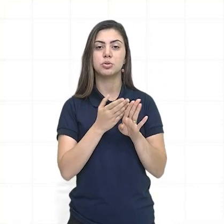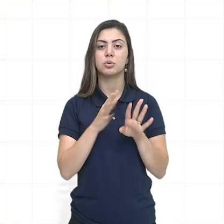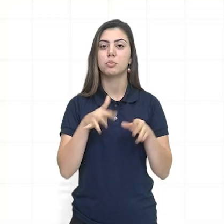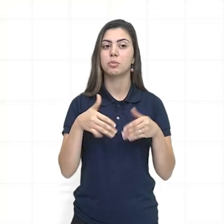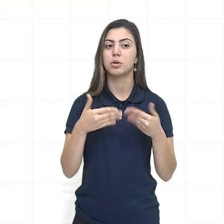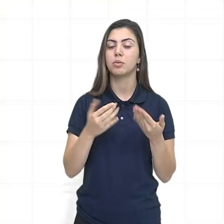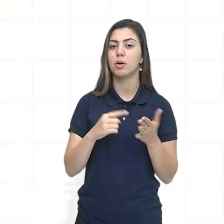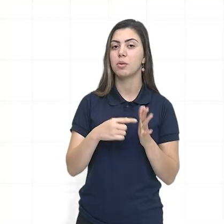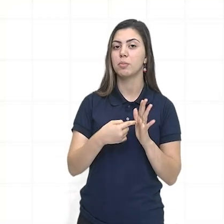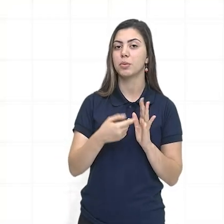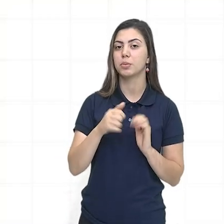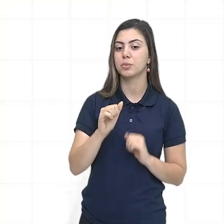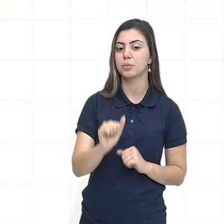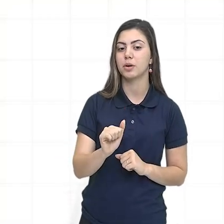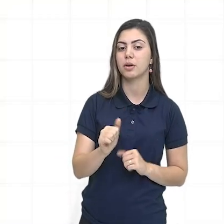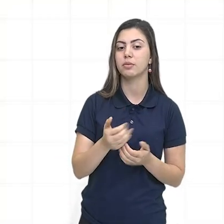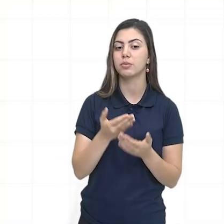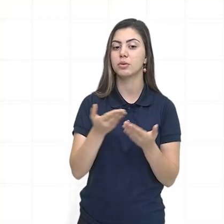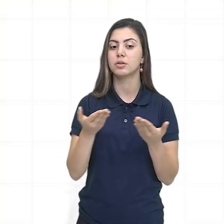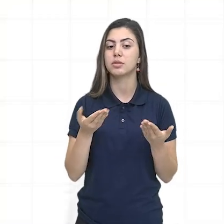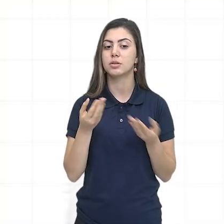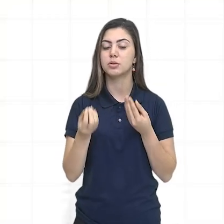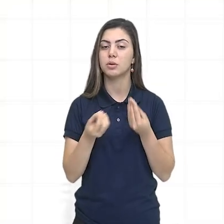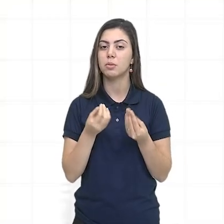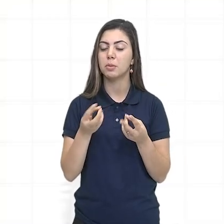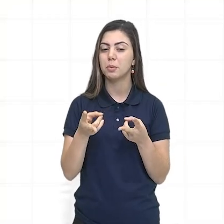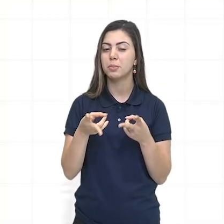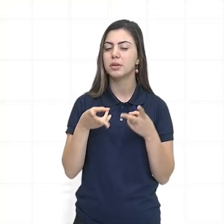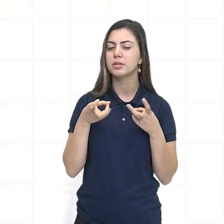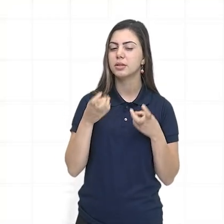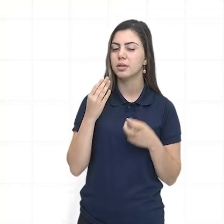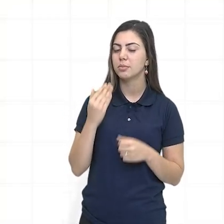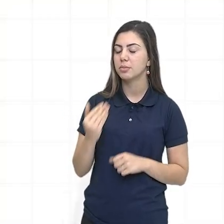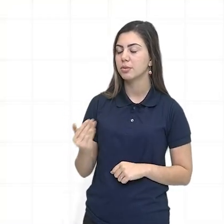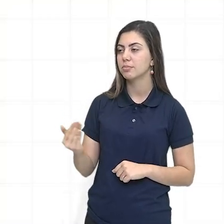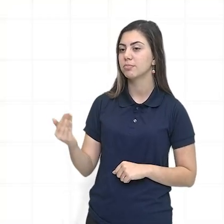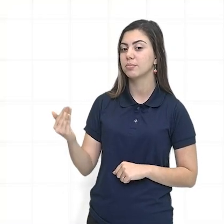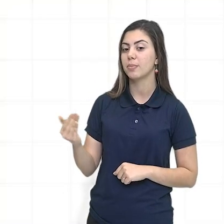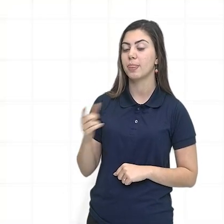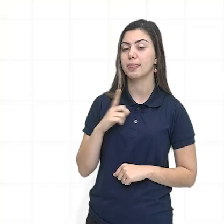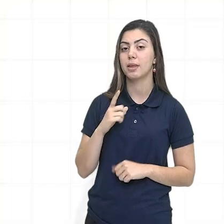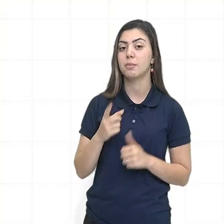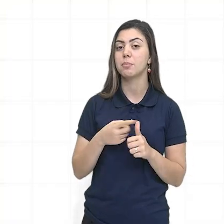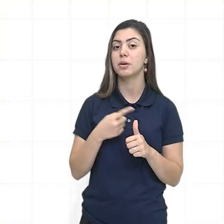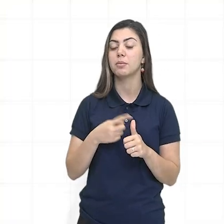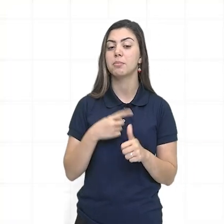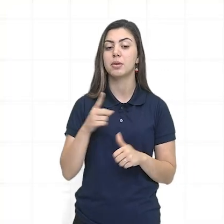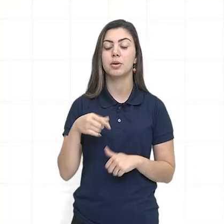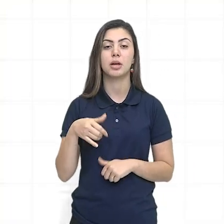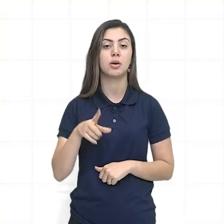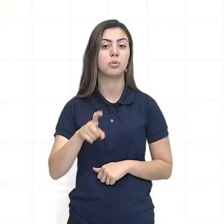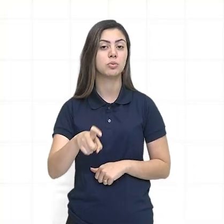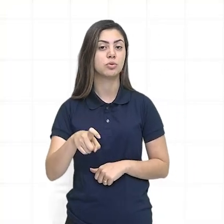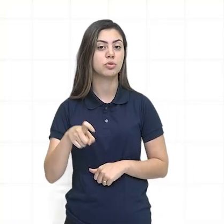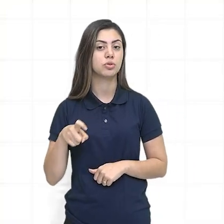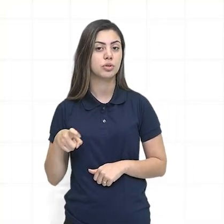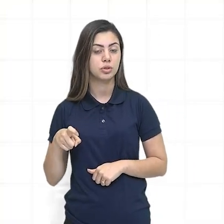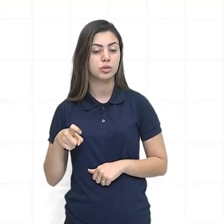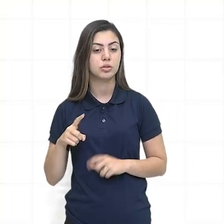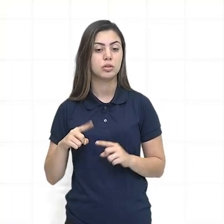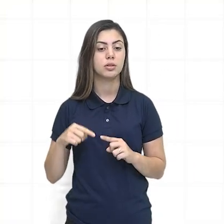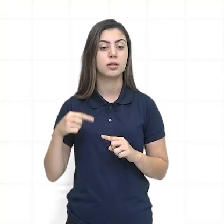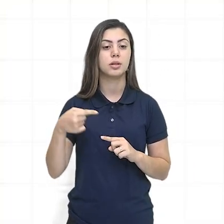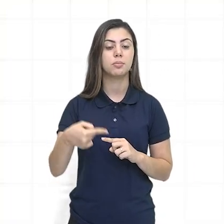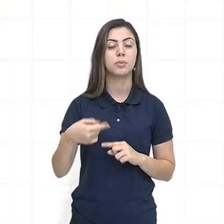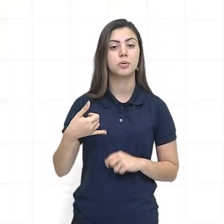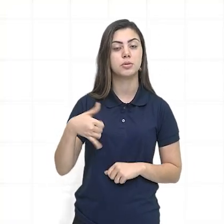ó, então você vem, ó, observa, então, primeiro de X, ó, depois